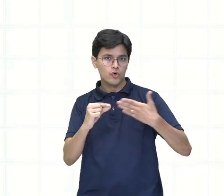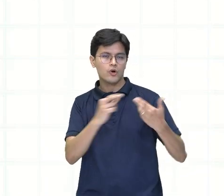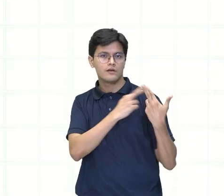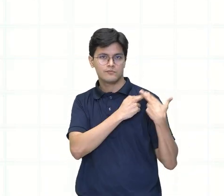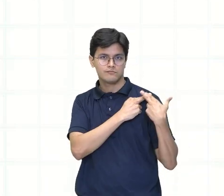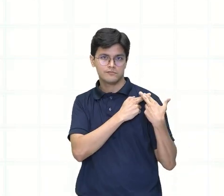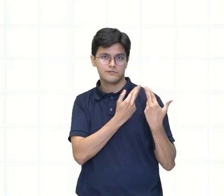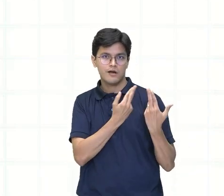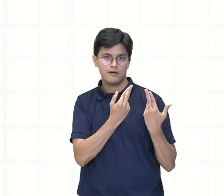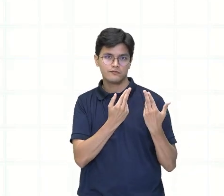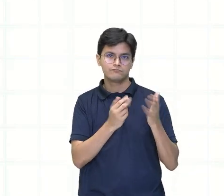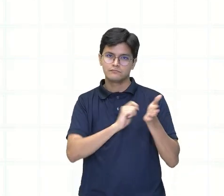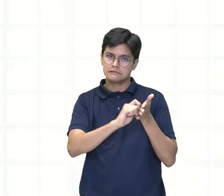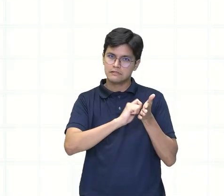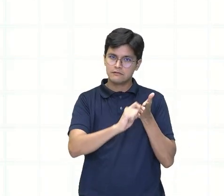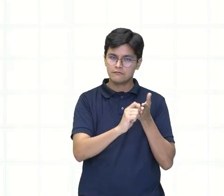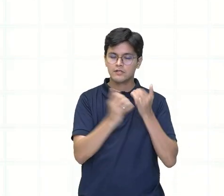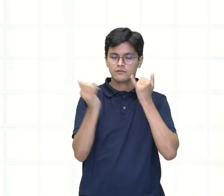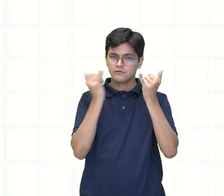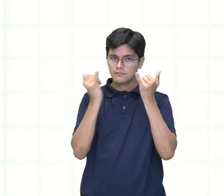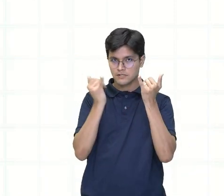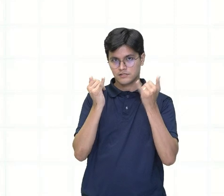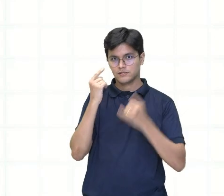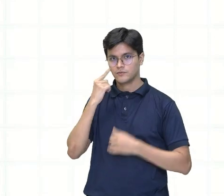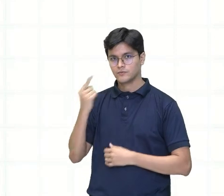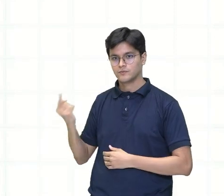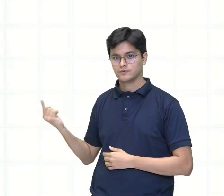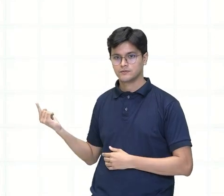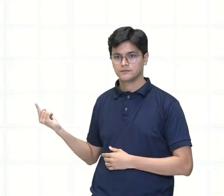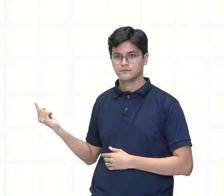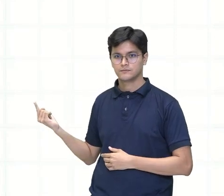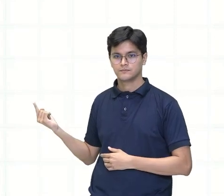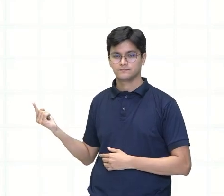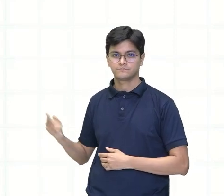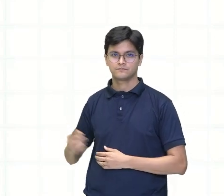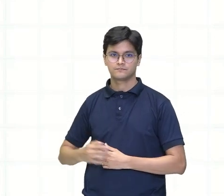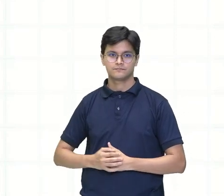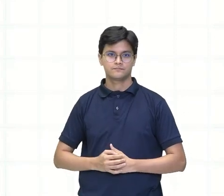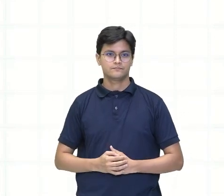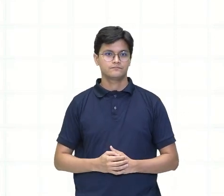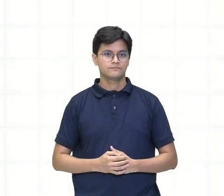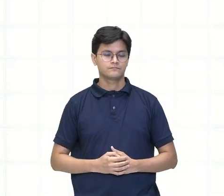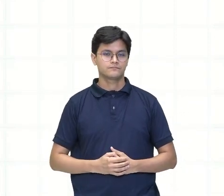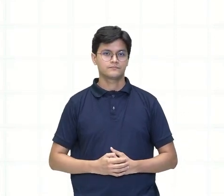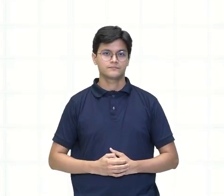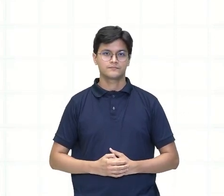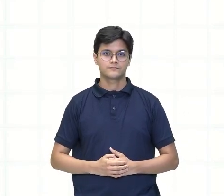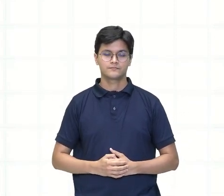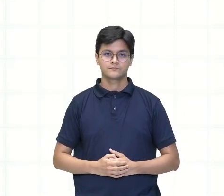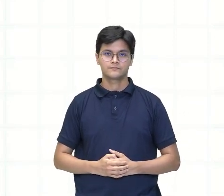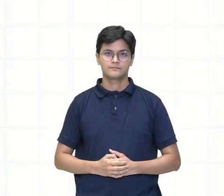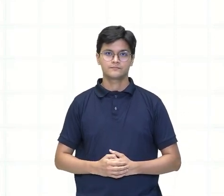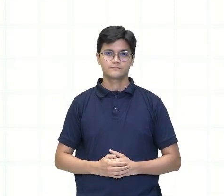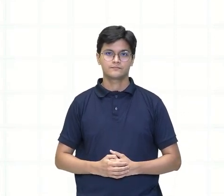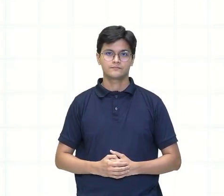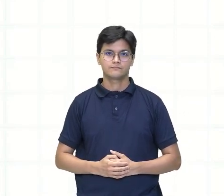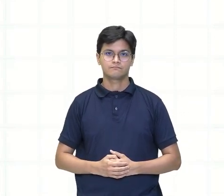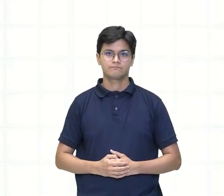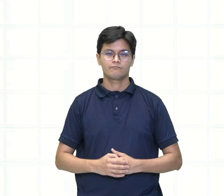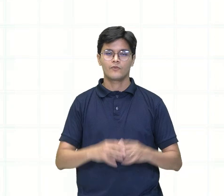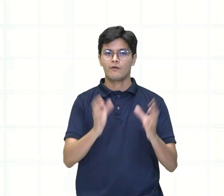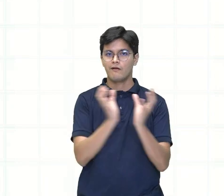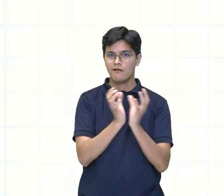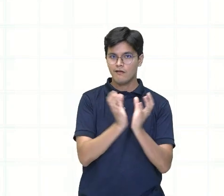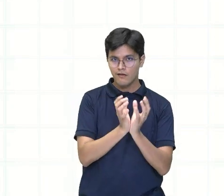né? Que foi esta B. Casey Cole, né? O News Staff, né? A equipe de